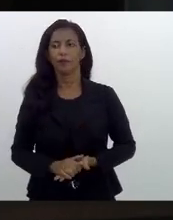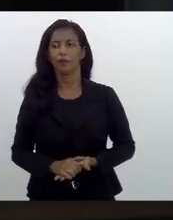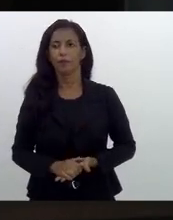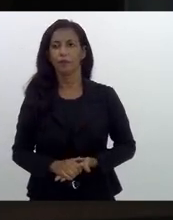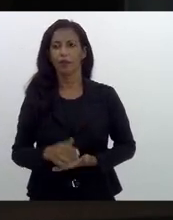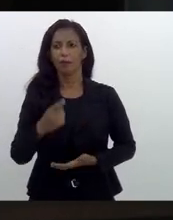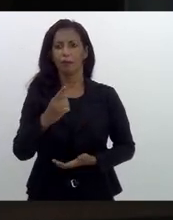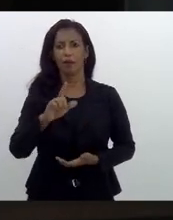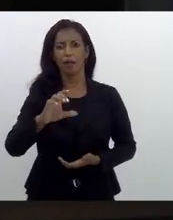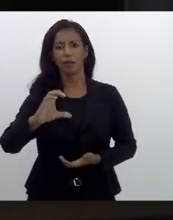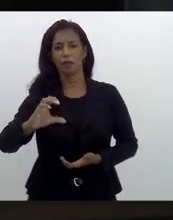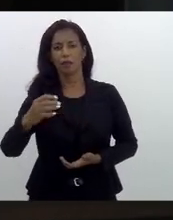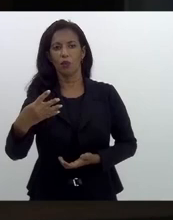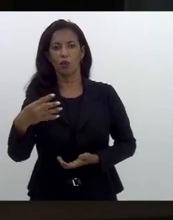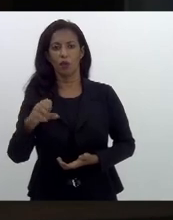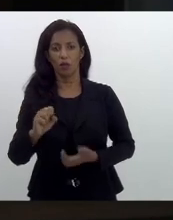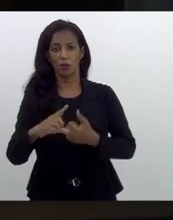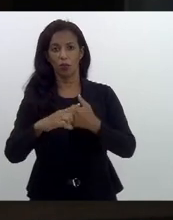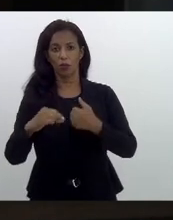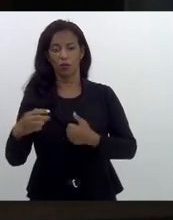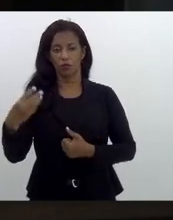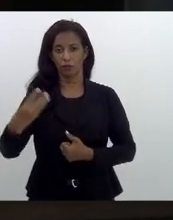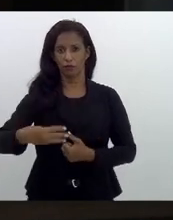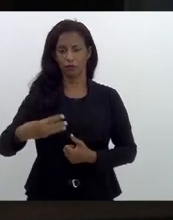PLC 48 artigo terceiro